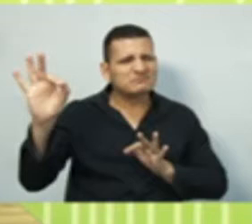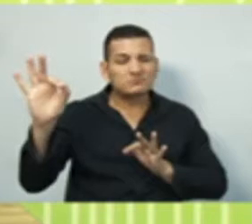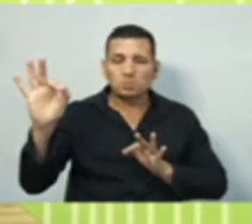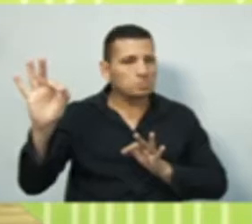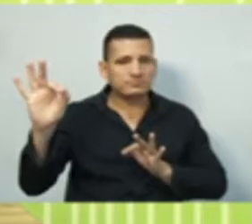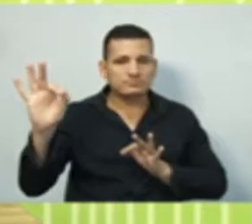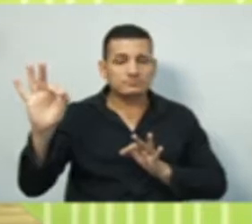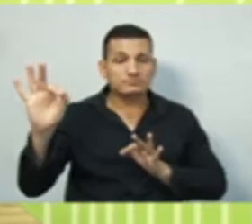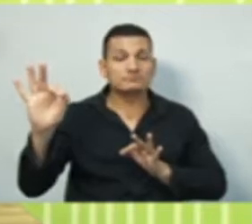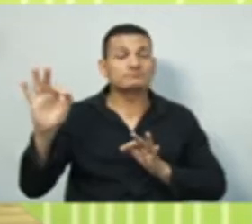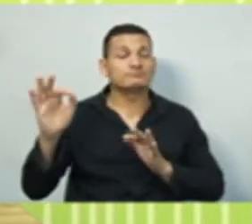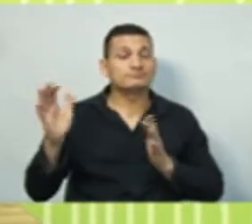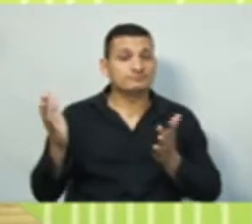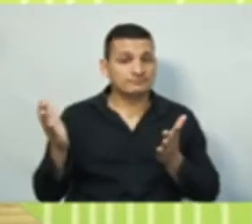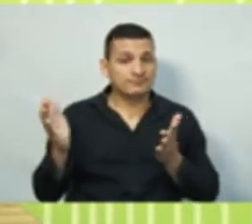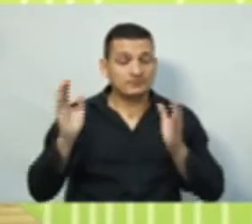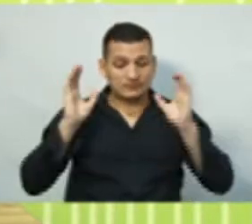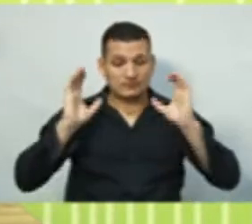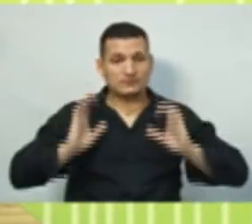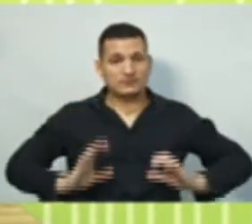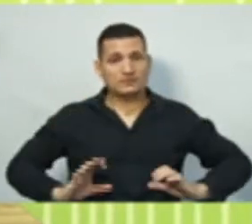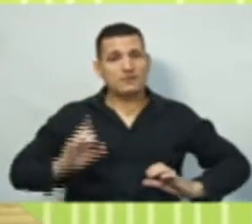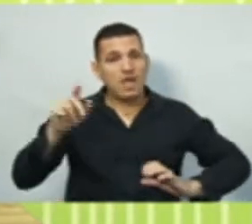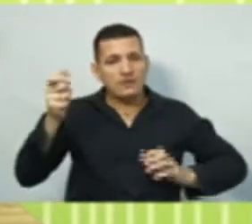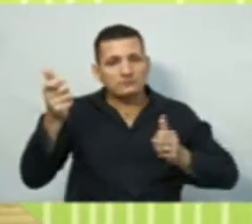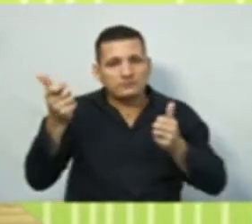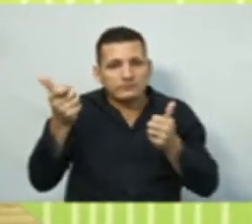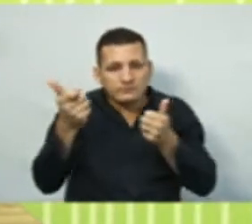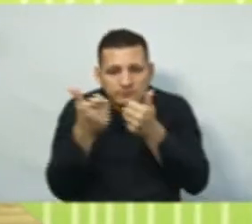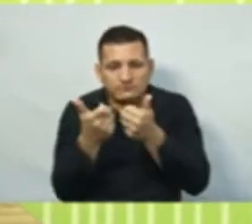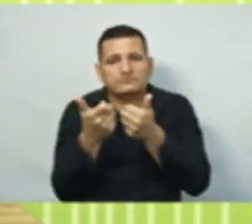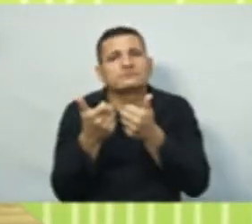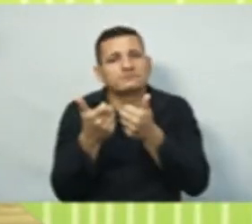Não. Ser cidadão está muito próximo.